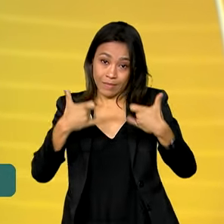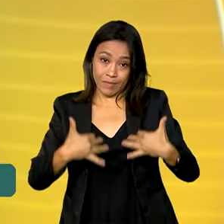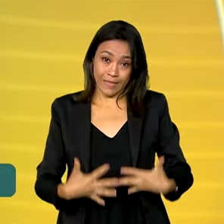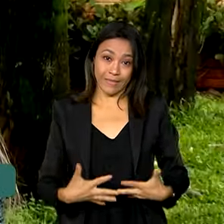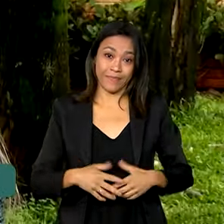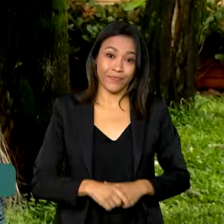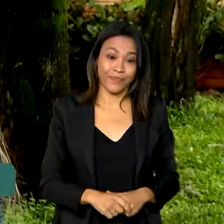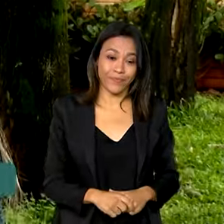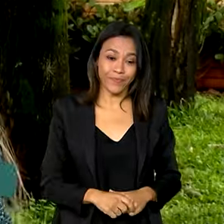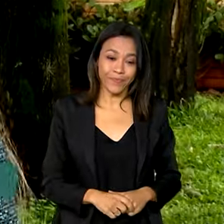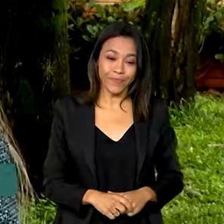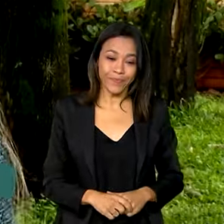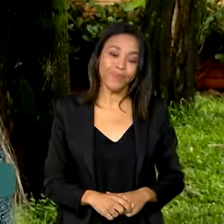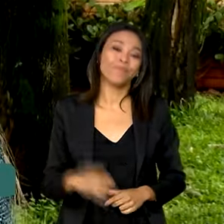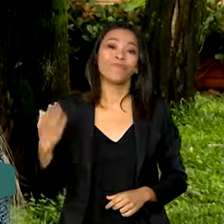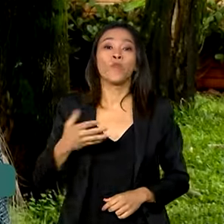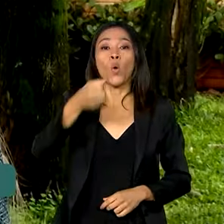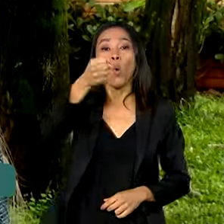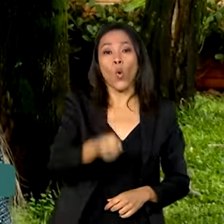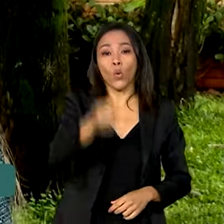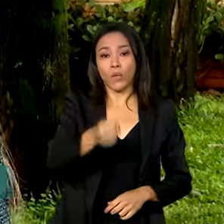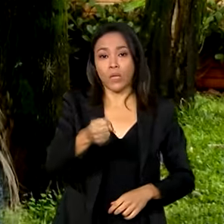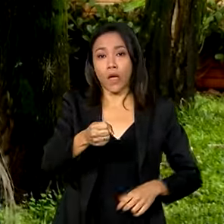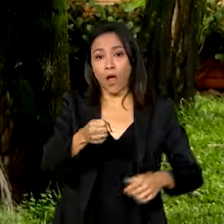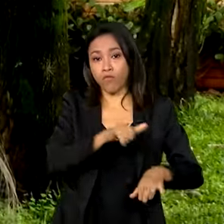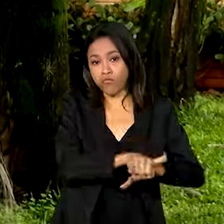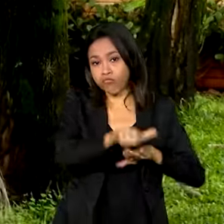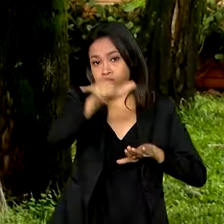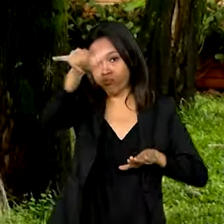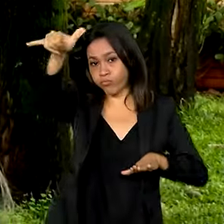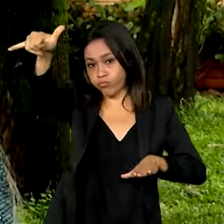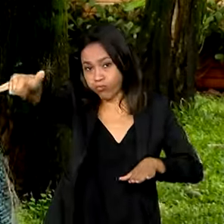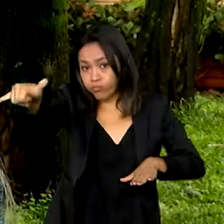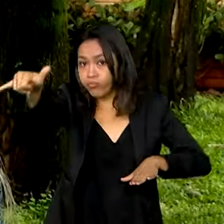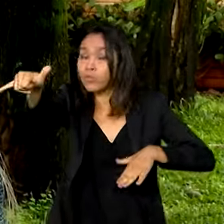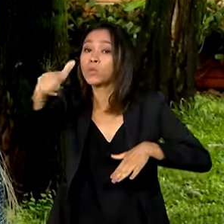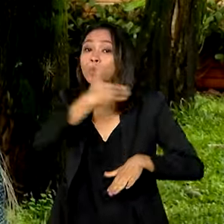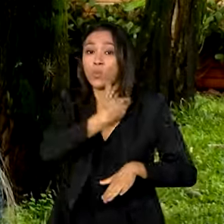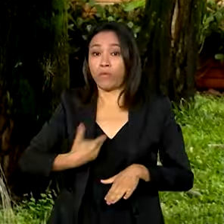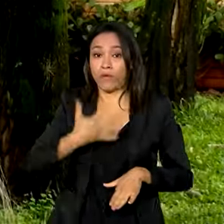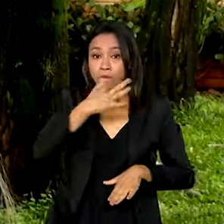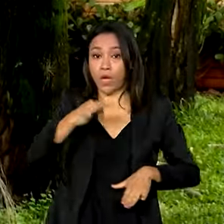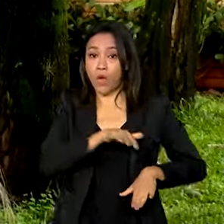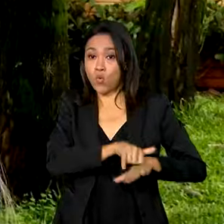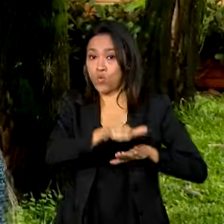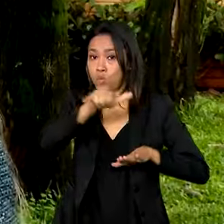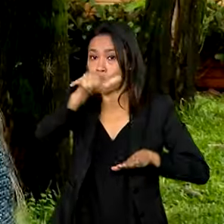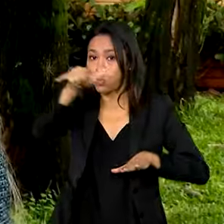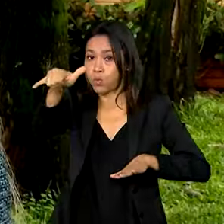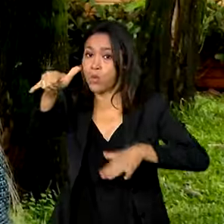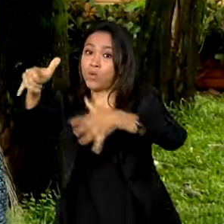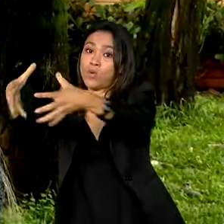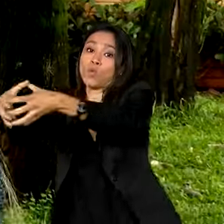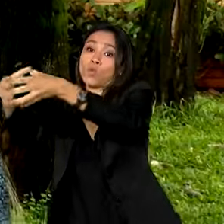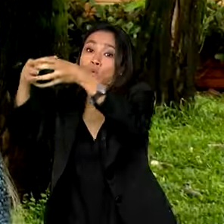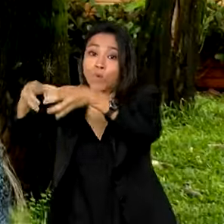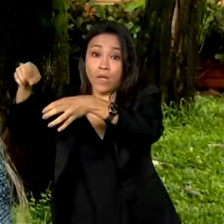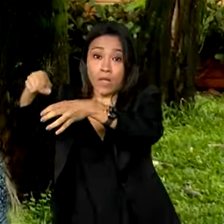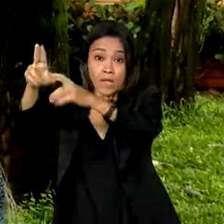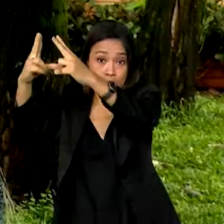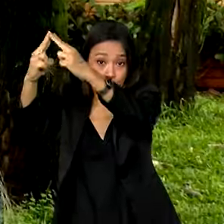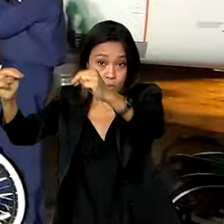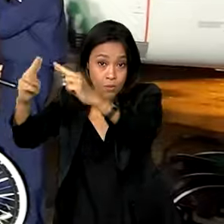informações. O oitavo voo da chamada Operação Raízes do Cedro do governo federal saiu de Beirute, capital do Líbano,